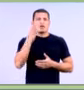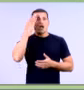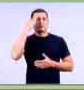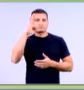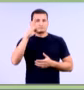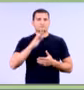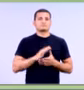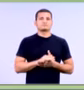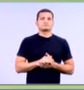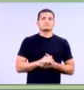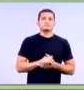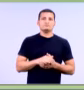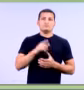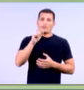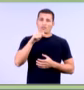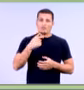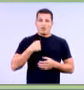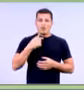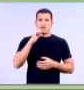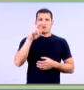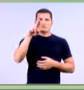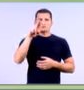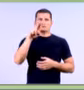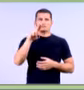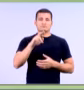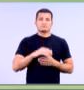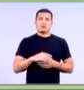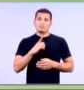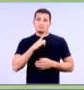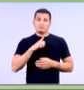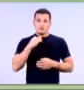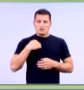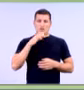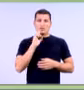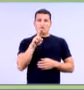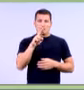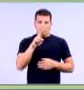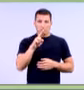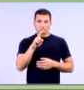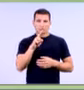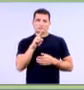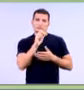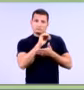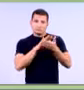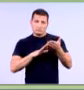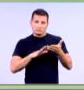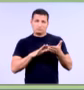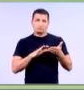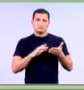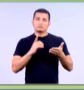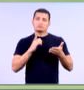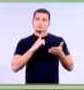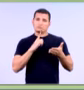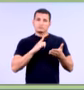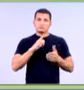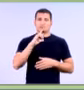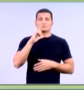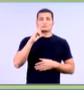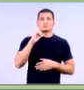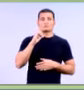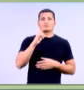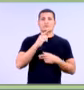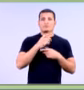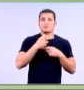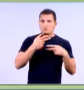aqui? É o eu. Quando nós temos o eu sendo evidenciado, nós temos como elemento